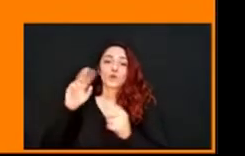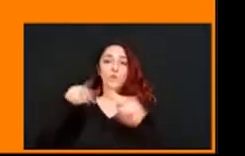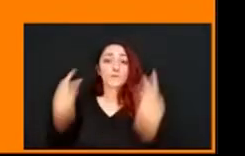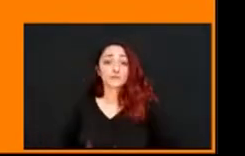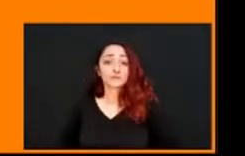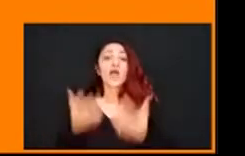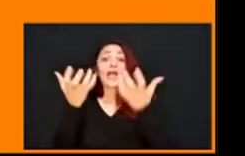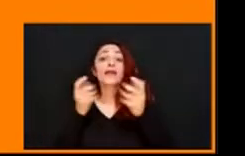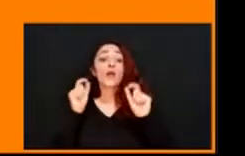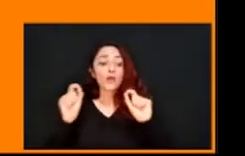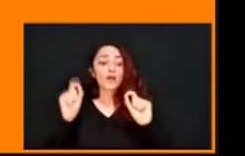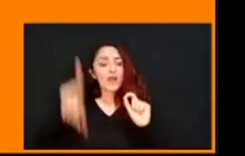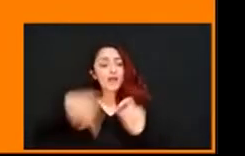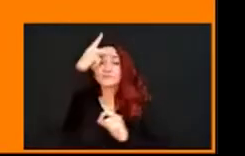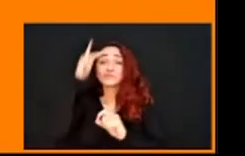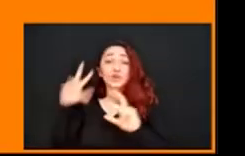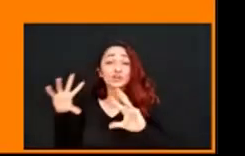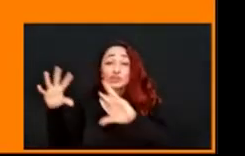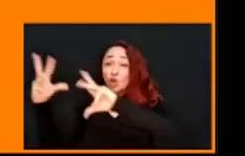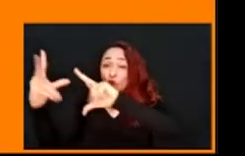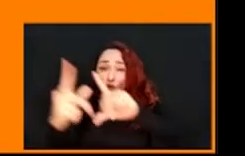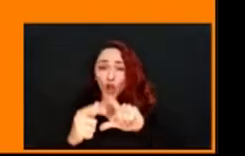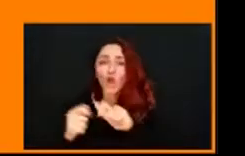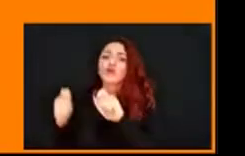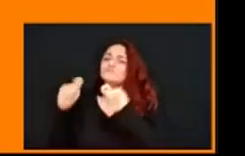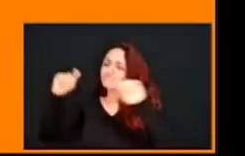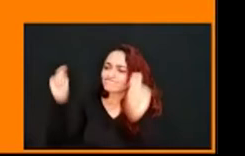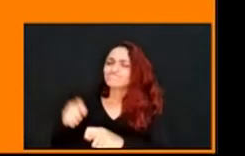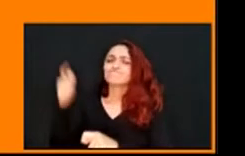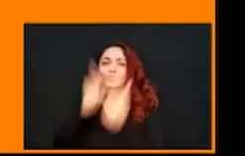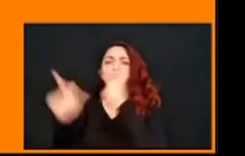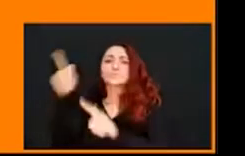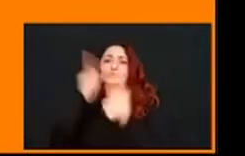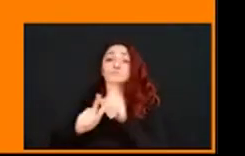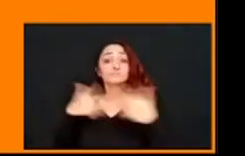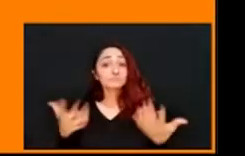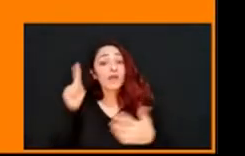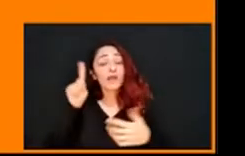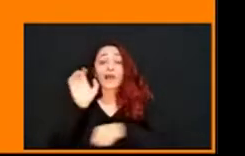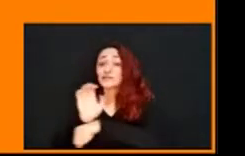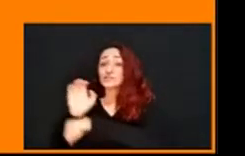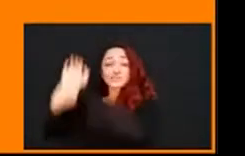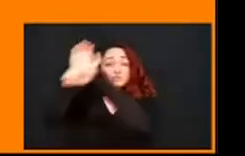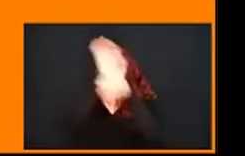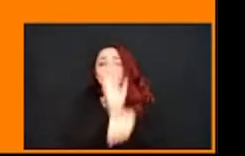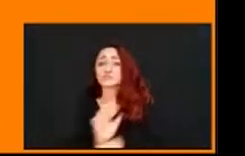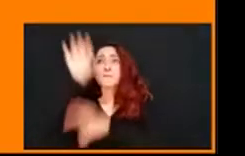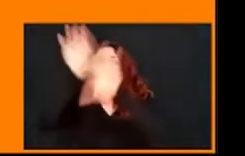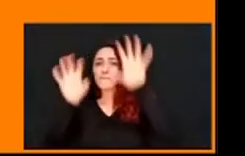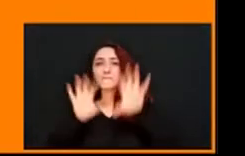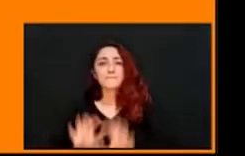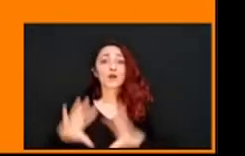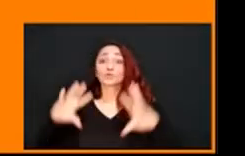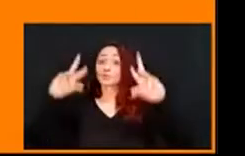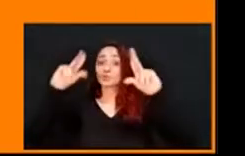e isso envolve todas as regiões do país então nós conseguimos entregar a benefícios seja